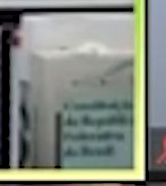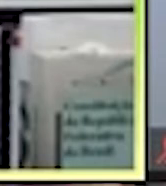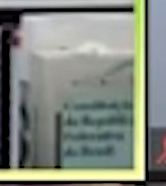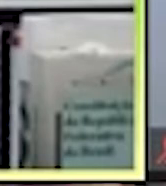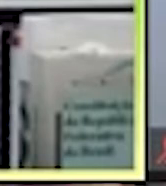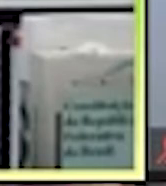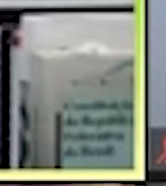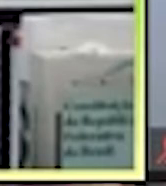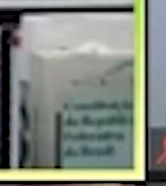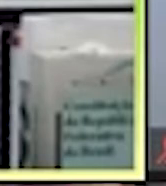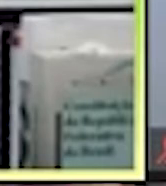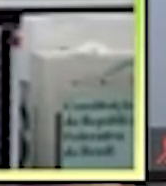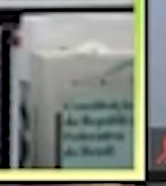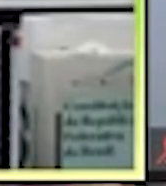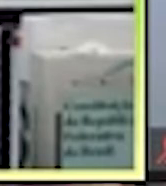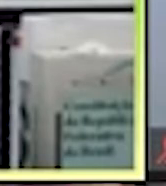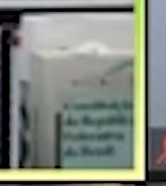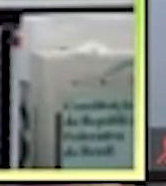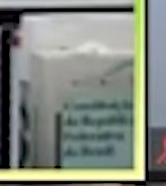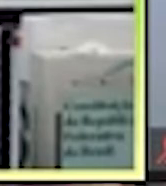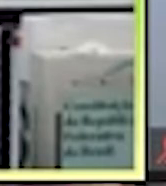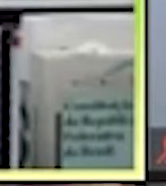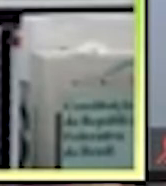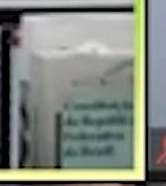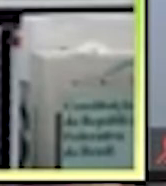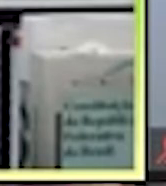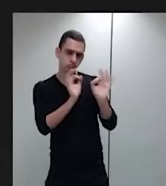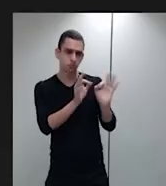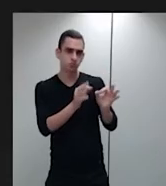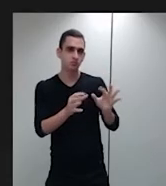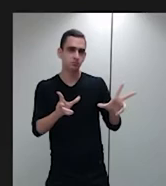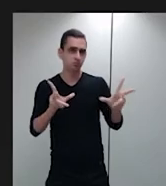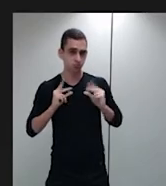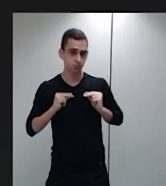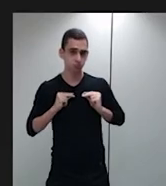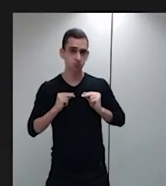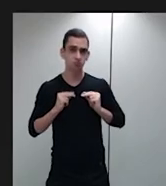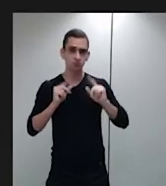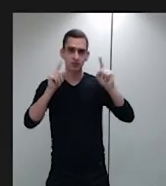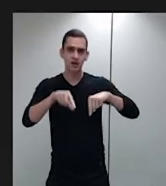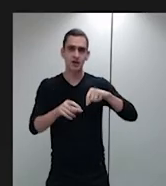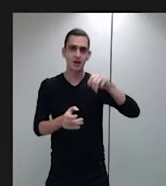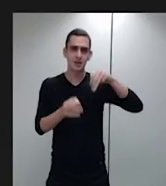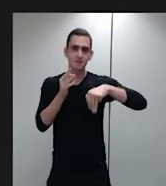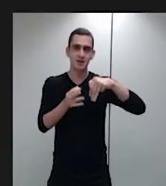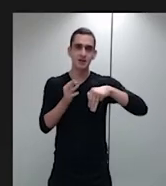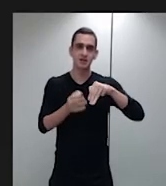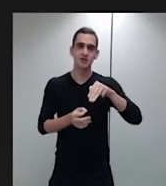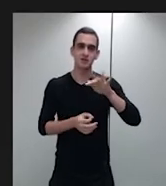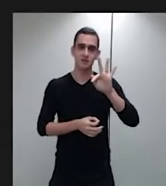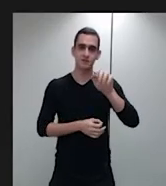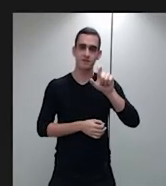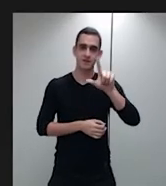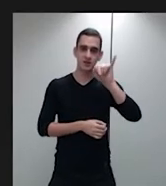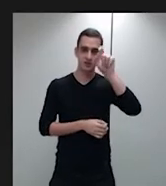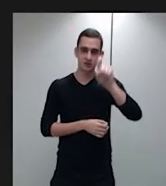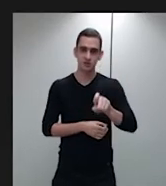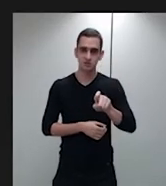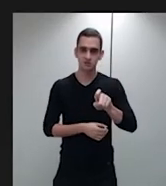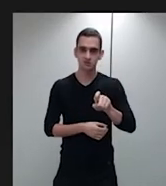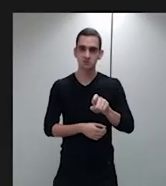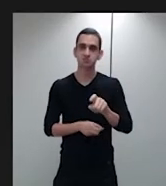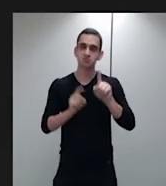relacionadas a matérias primas de drogas é atribuição da Anvisa e apesar de reconhecer a relevância e sensibilidade